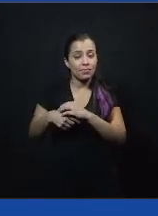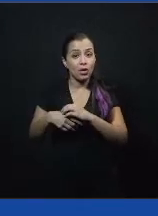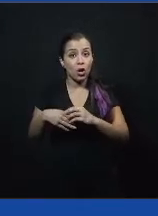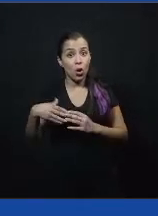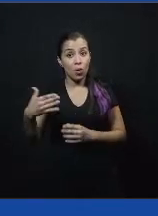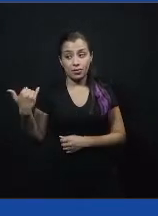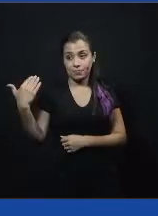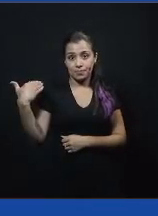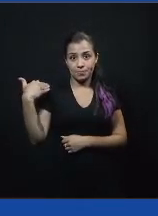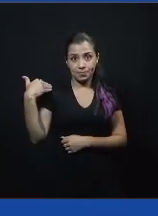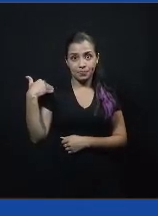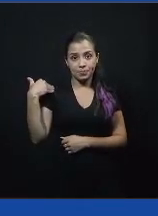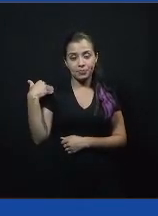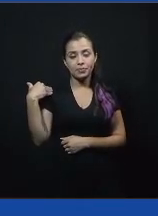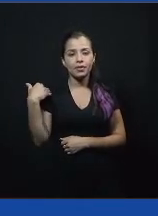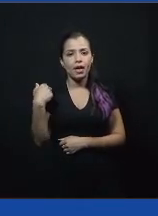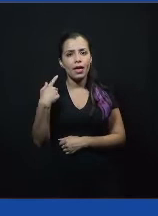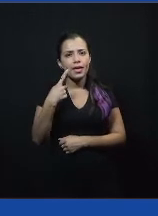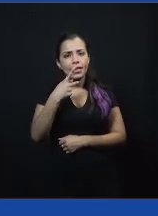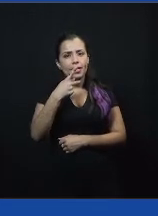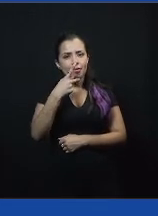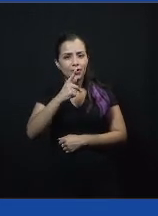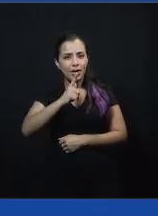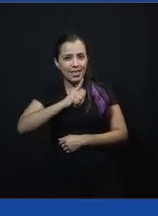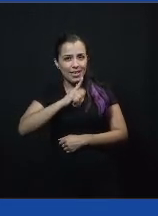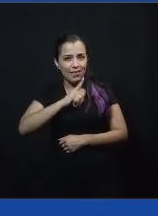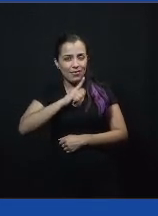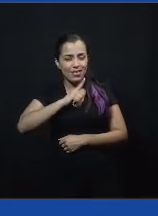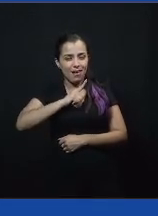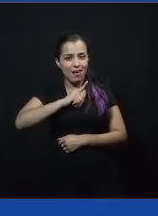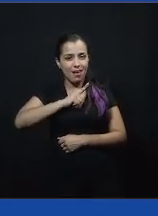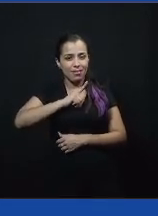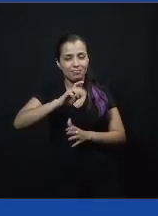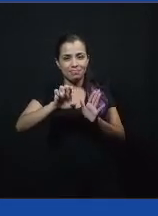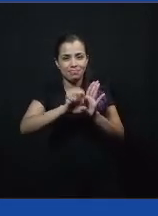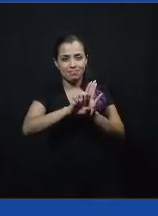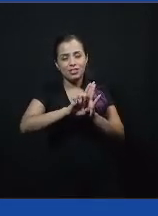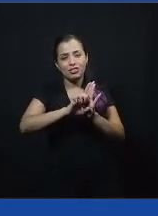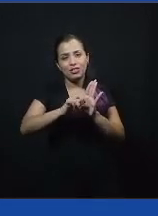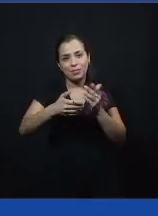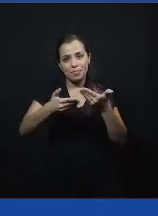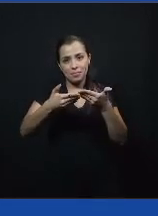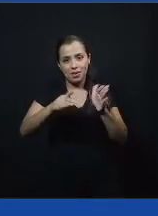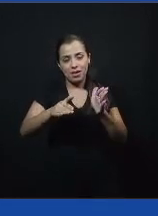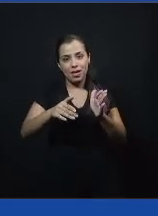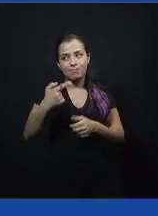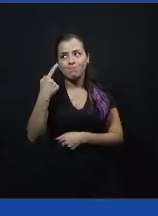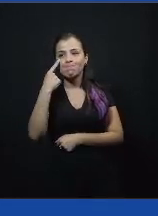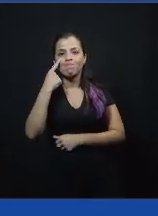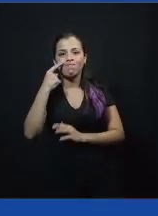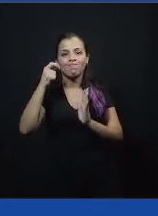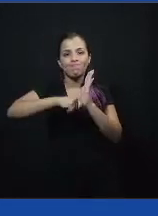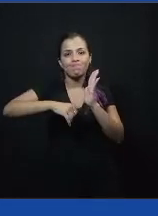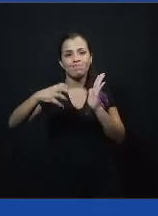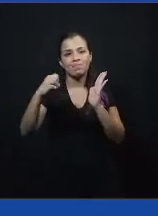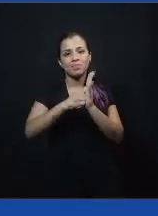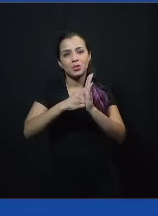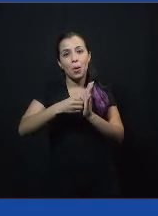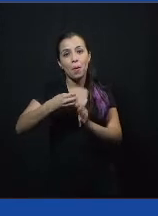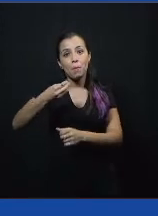para mim o agente da Cidadania que eu vi ali que abrir inscrição eu de cara correndo escrever ali porque foi uma verdade única